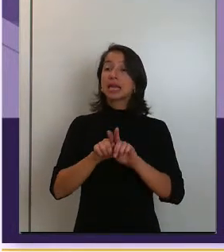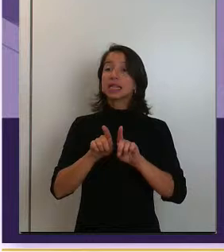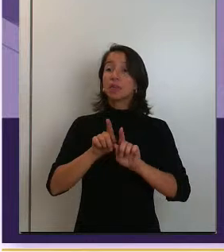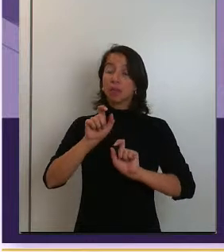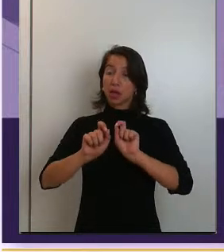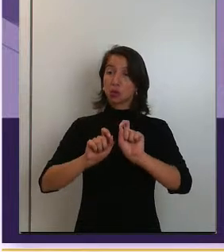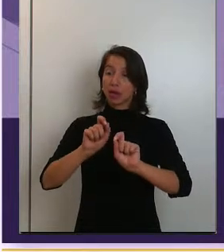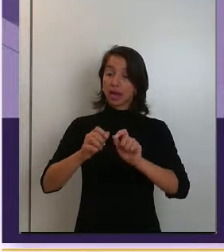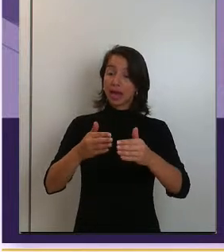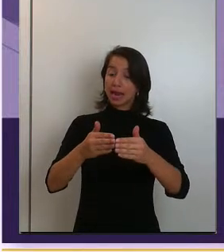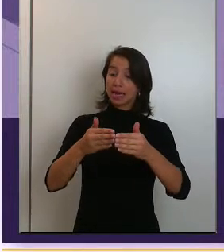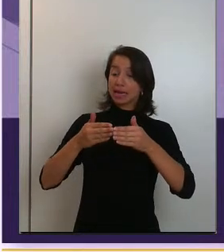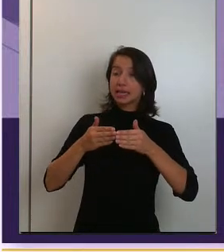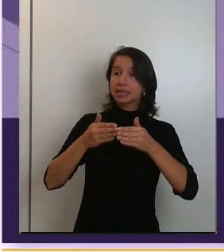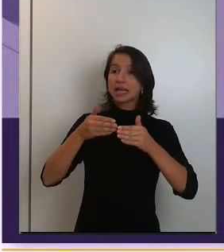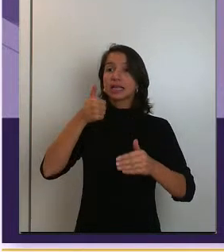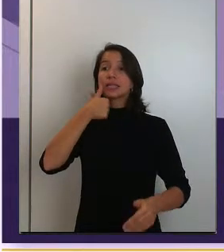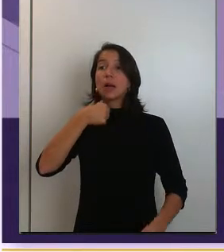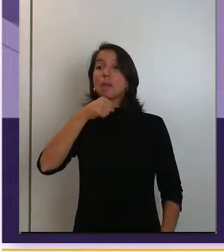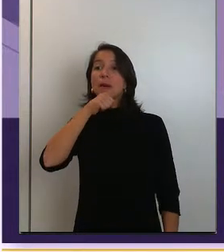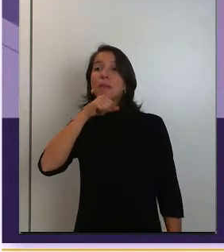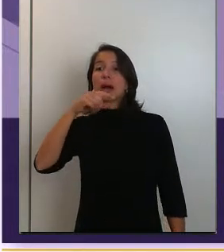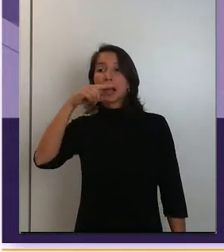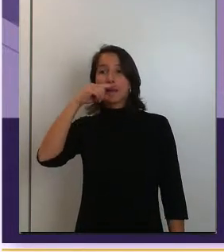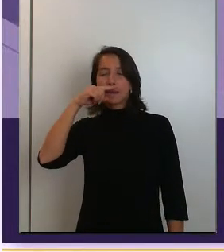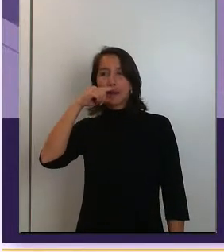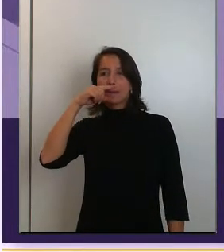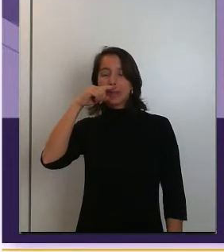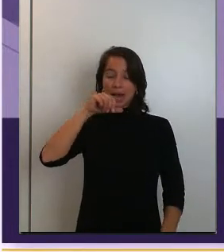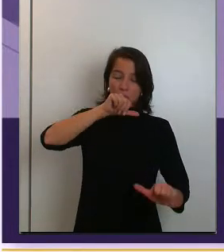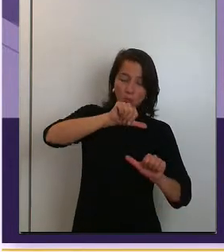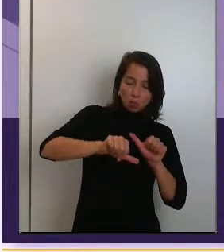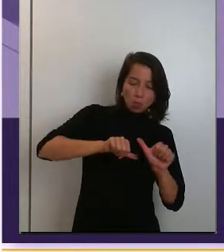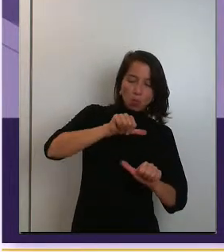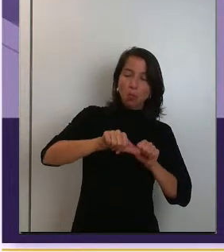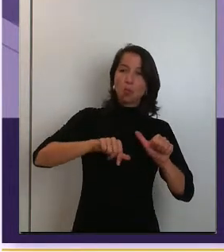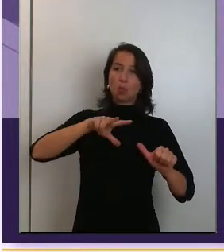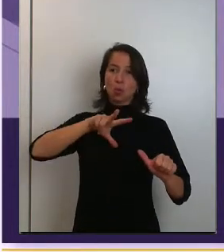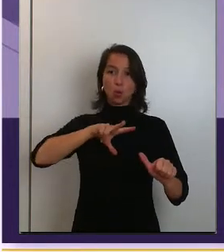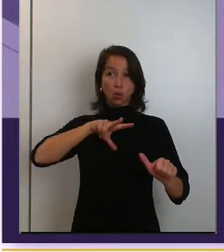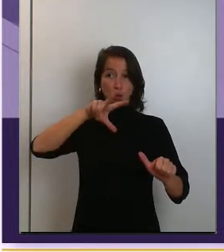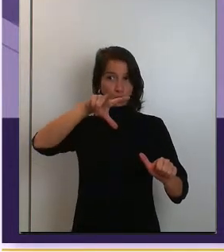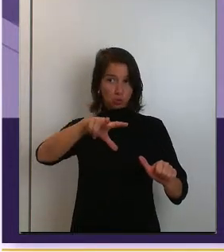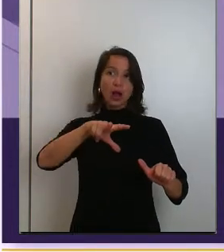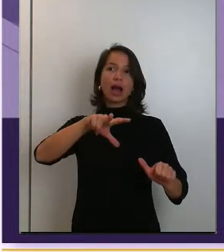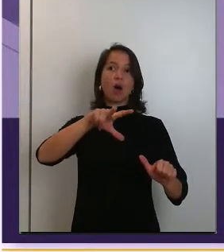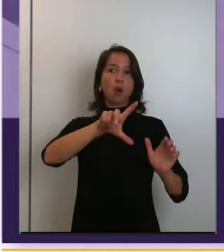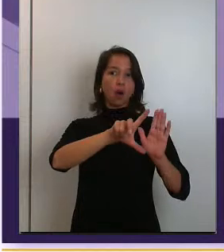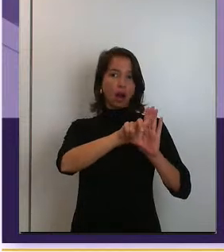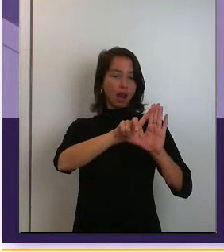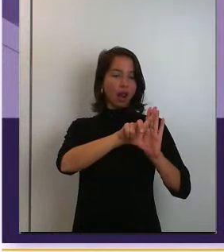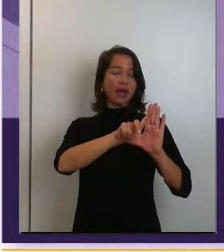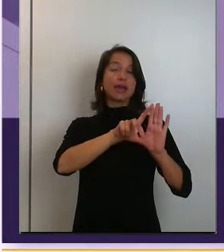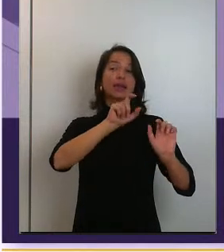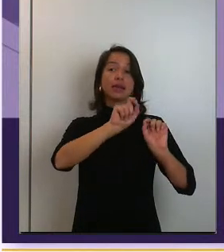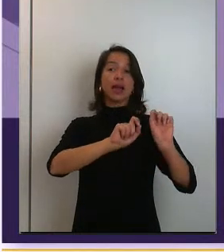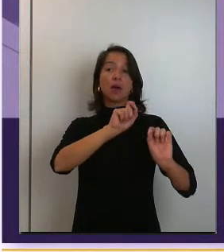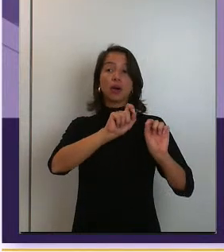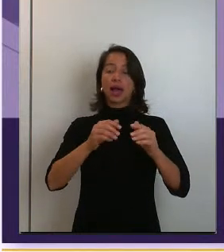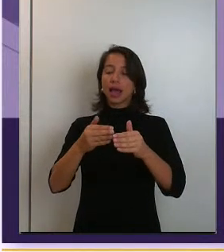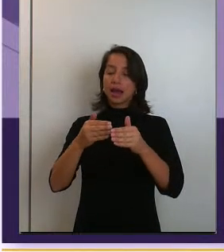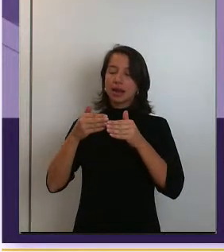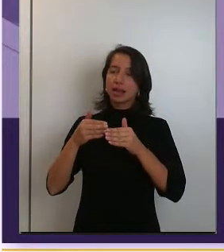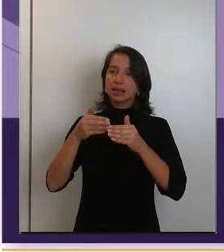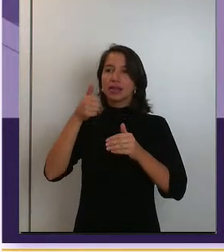eles, Portugal, por exemplo, que ratificou a Convenção 183, os países escandinavos, todos eles adotam a licença parental, onde a